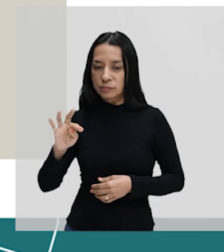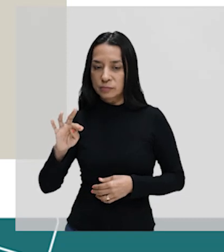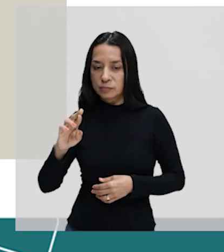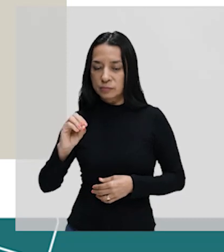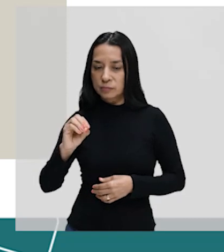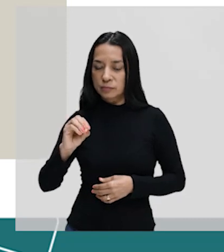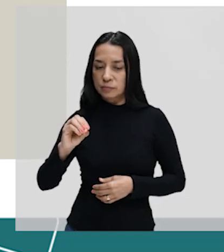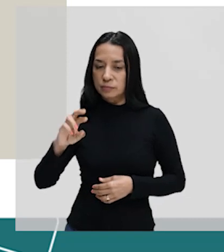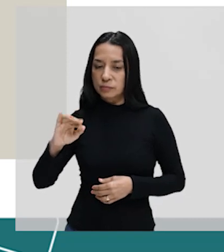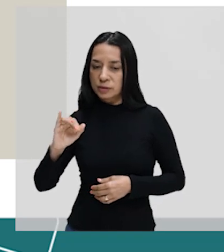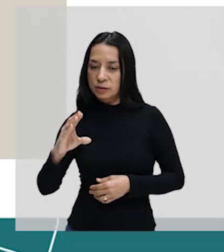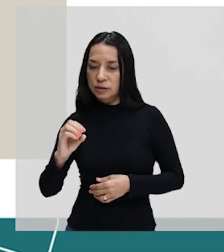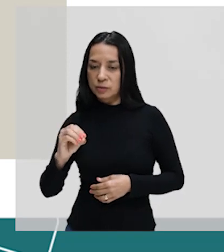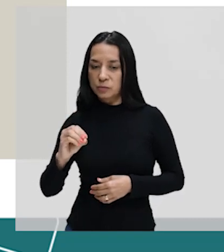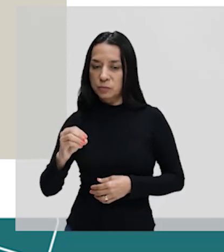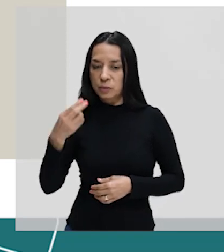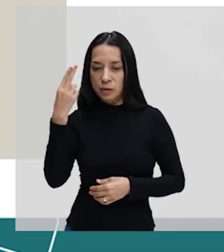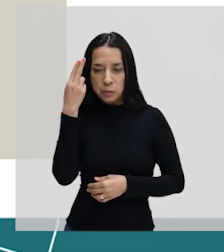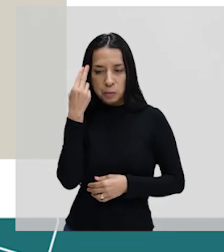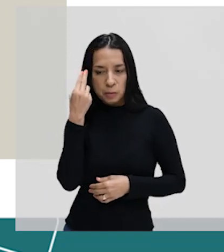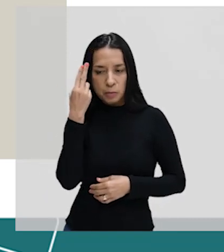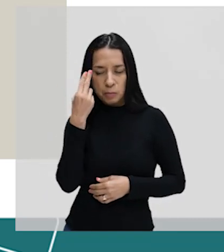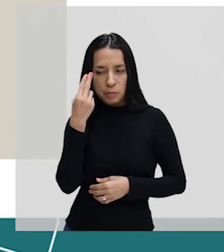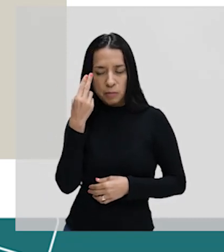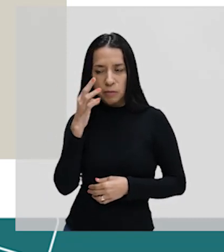puertorriquenha. Esse aqui é muito comum para vocês que assistem